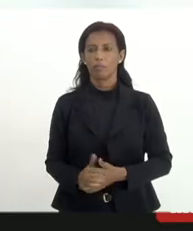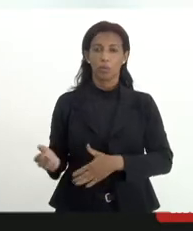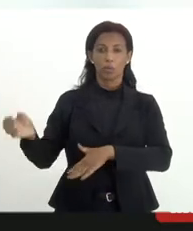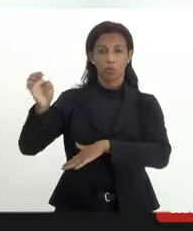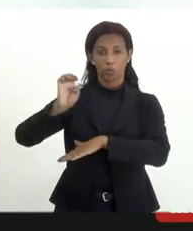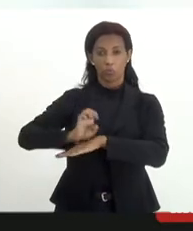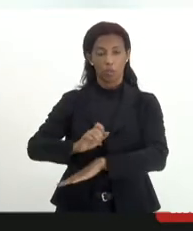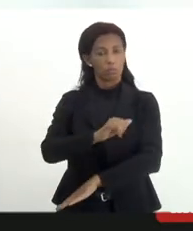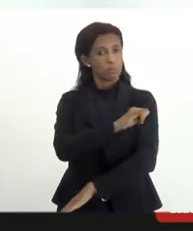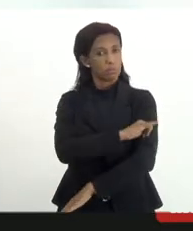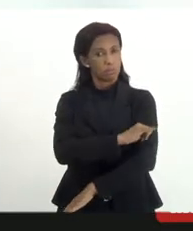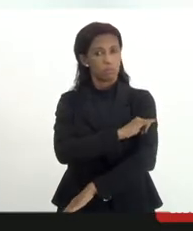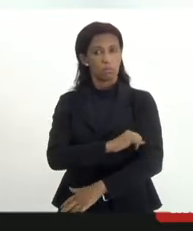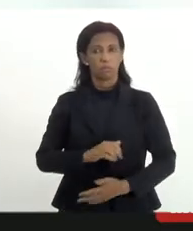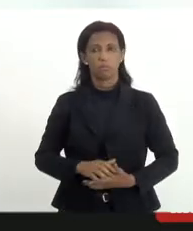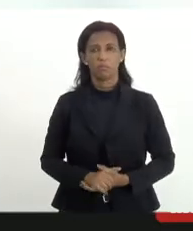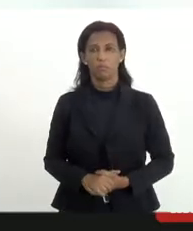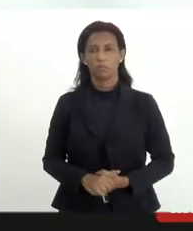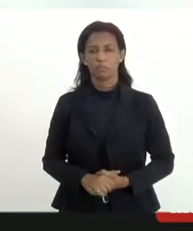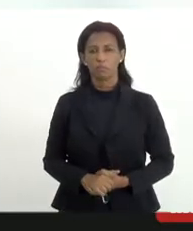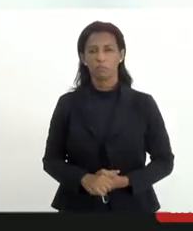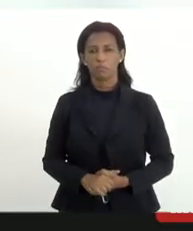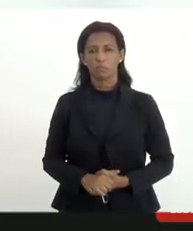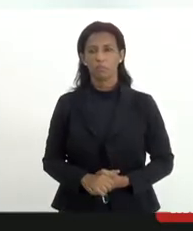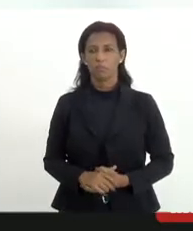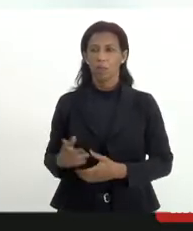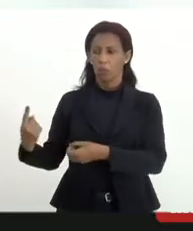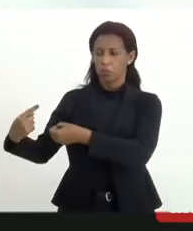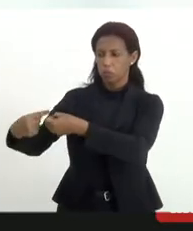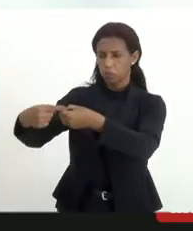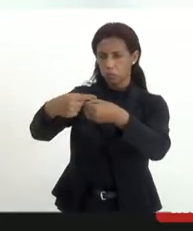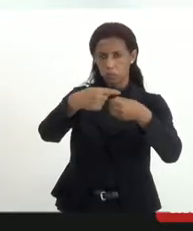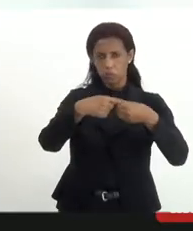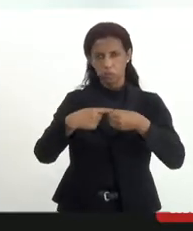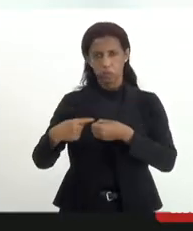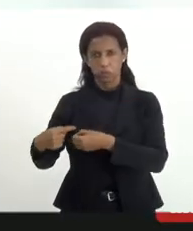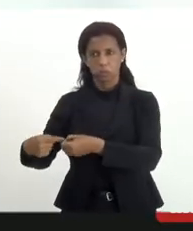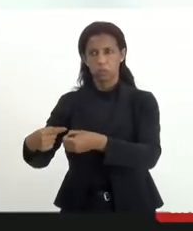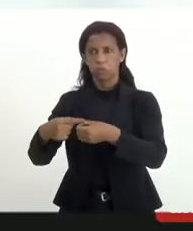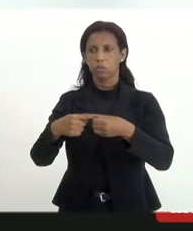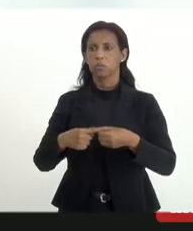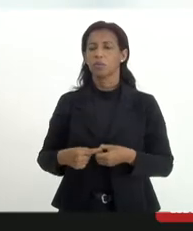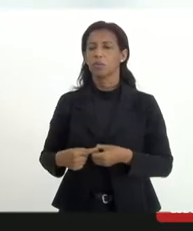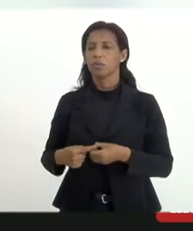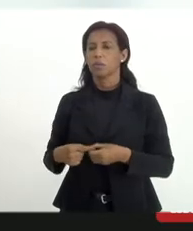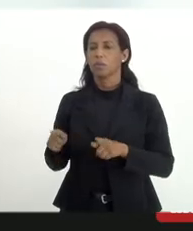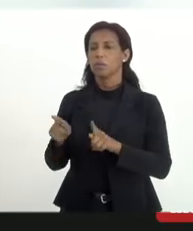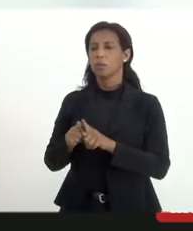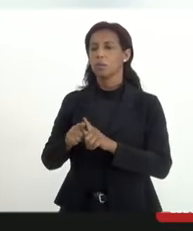estado do Rio de Janeiro, os seus municípios e a própria